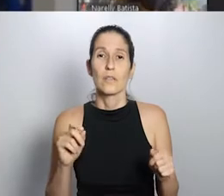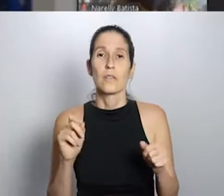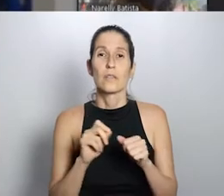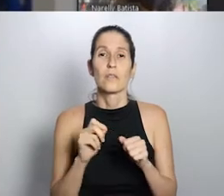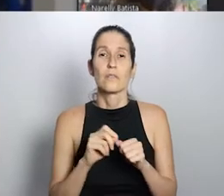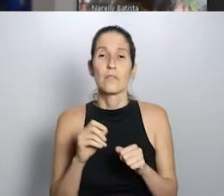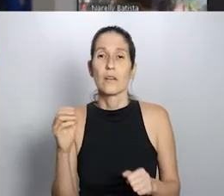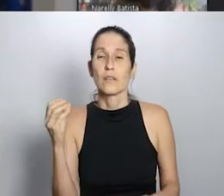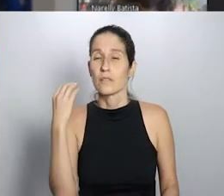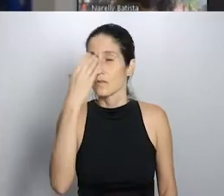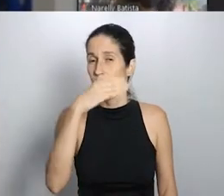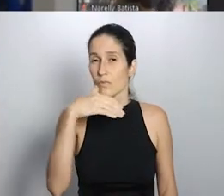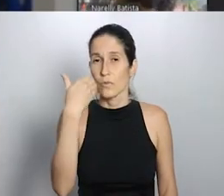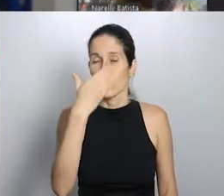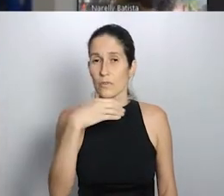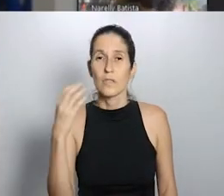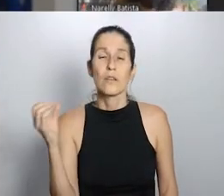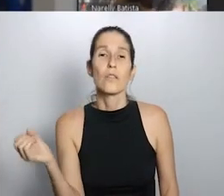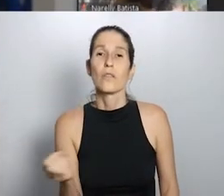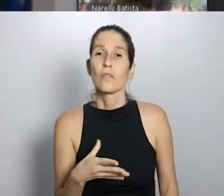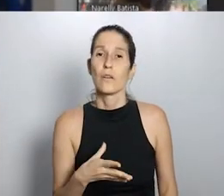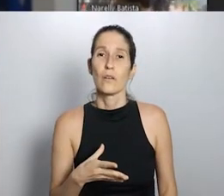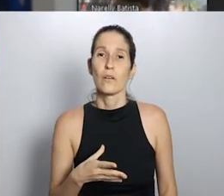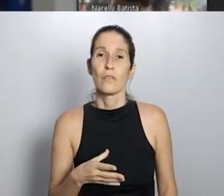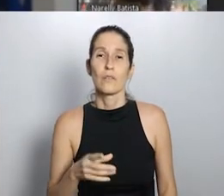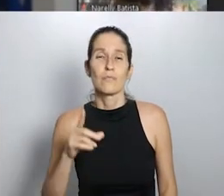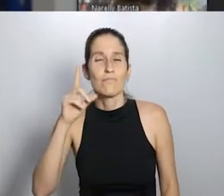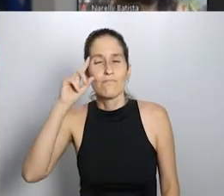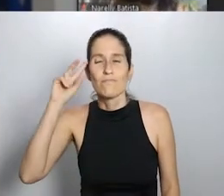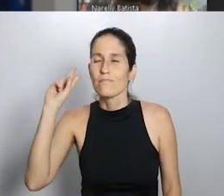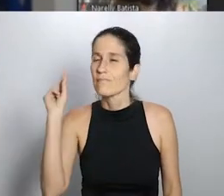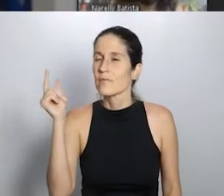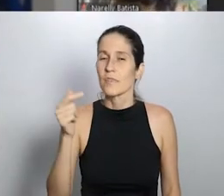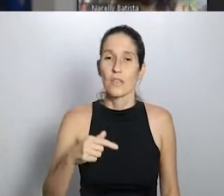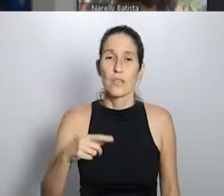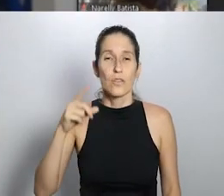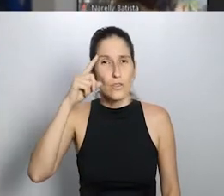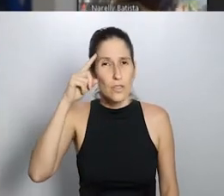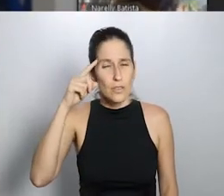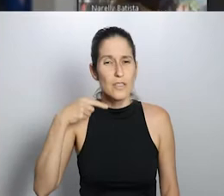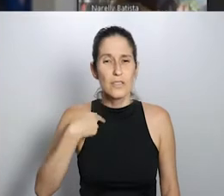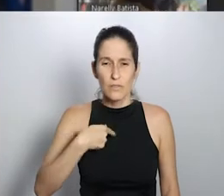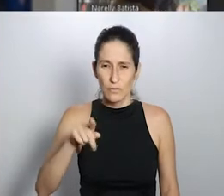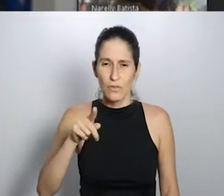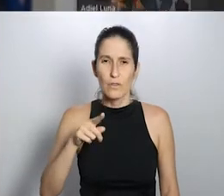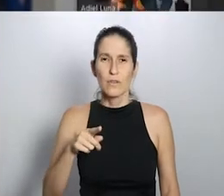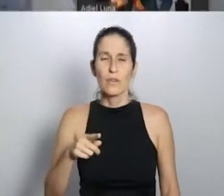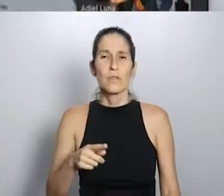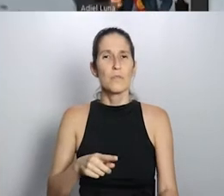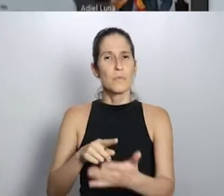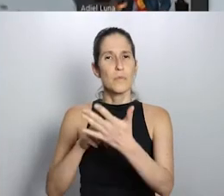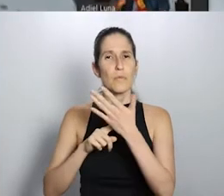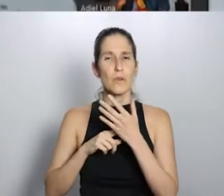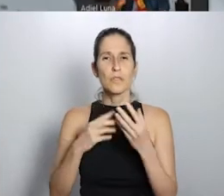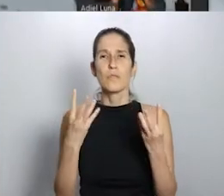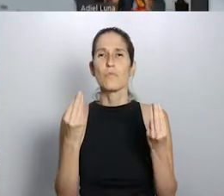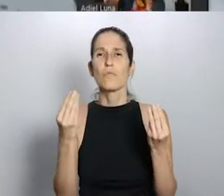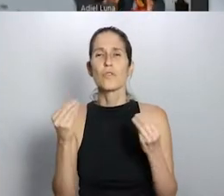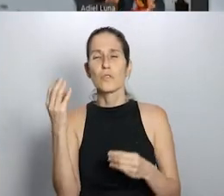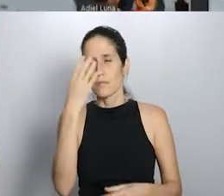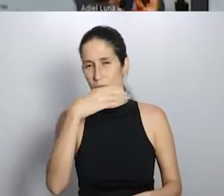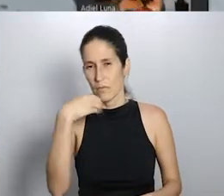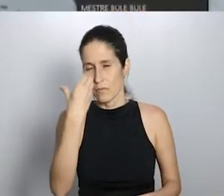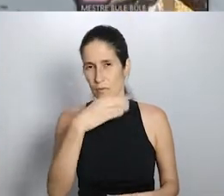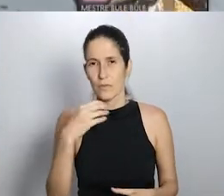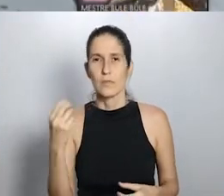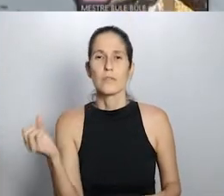do coco de roda que mais produz brinquedo novo, que vive o tempo todo fazendo coisa nova. Não tem uma vez que eu passo por aí